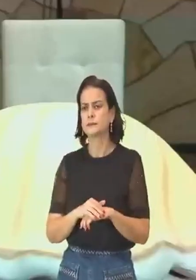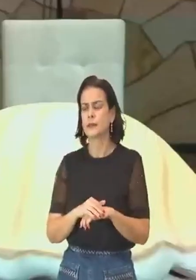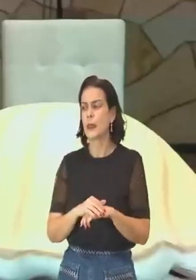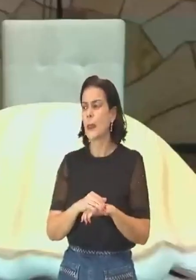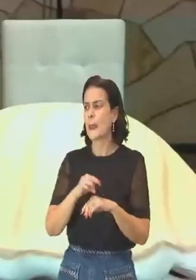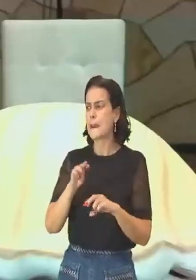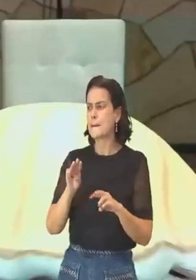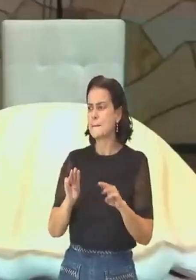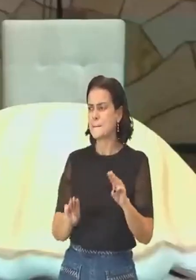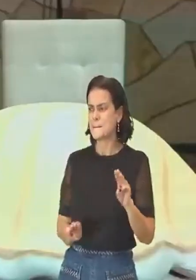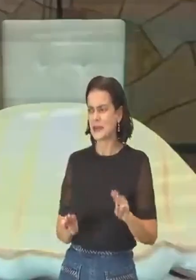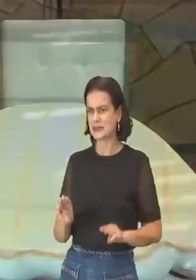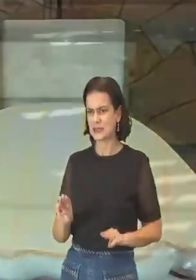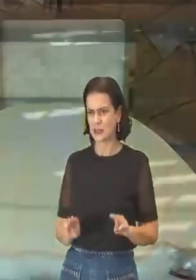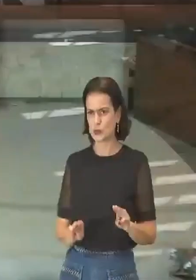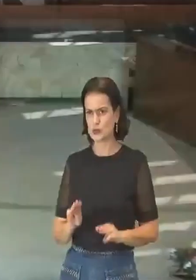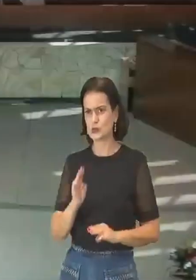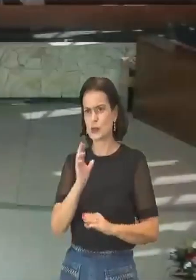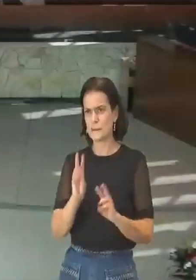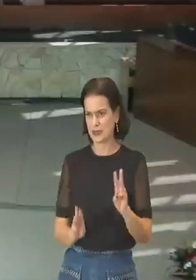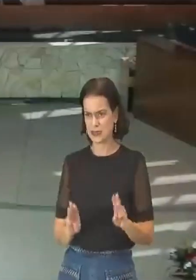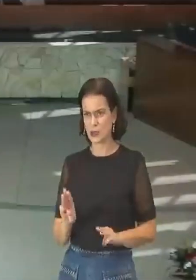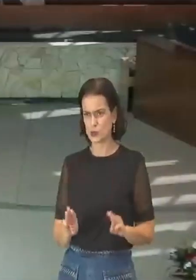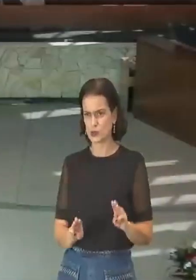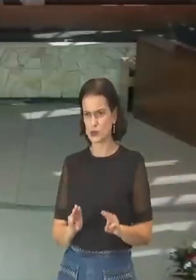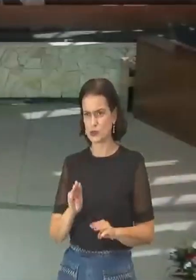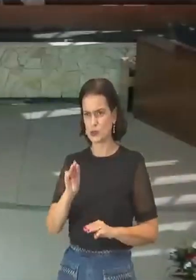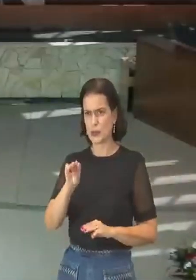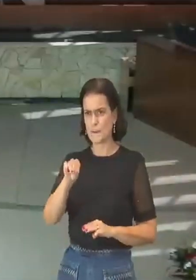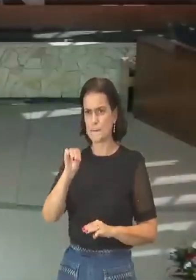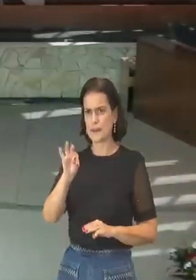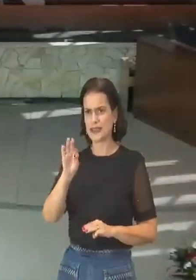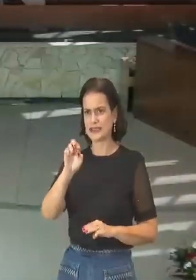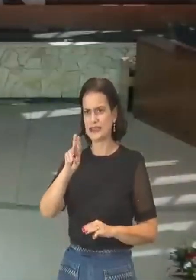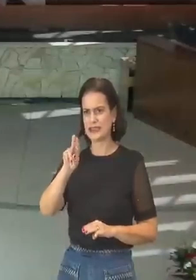Mateus, capítulo 13.